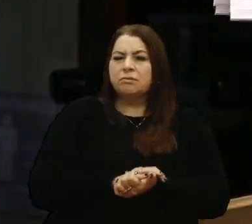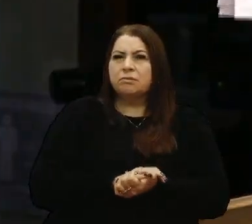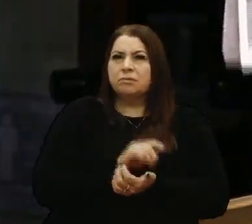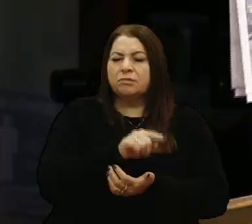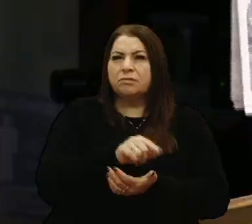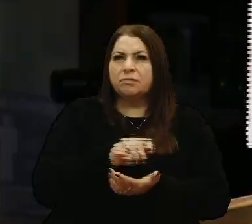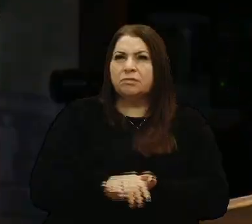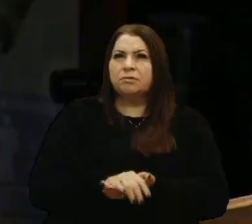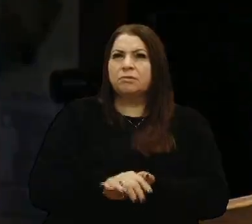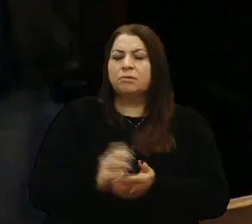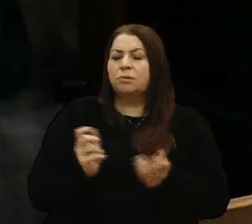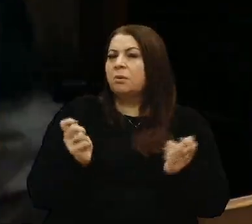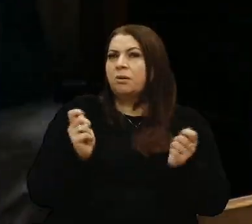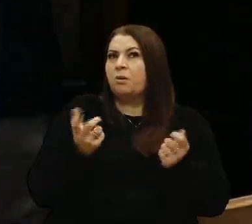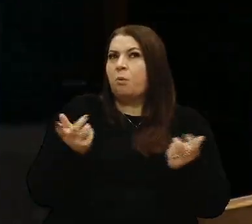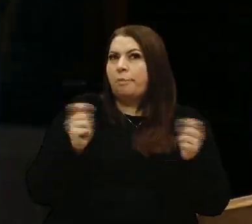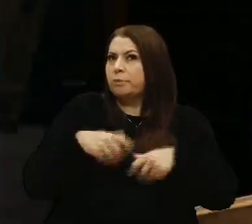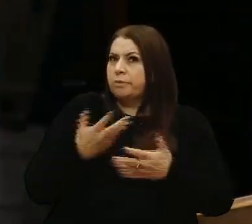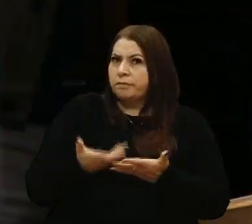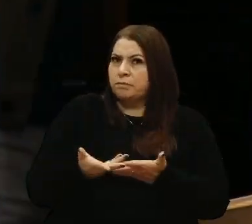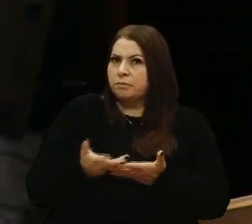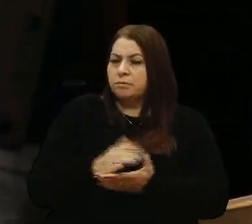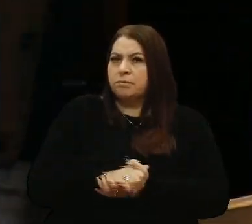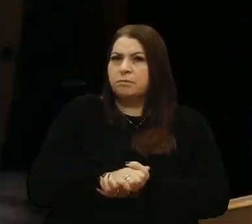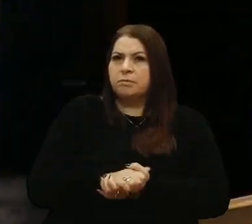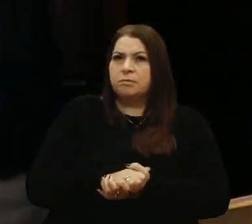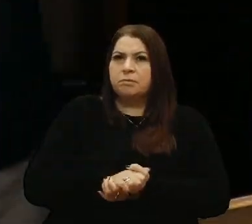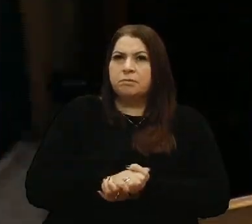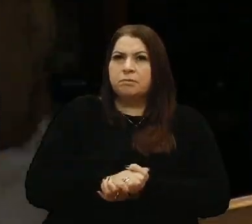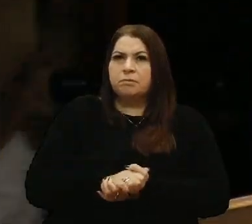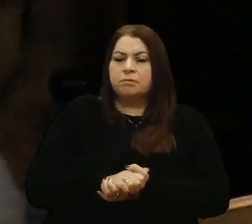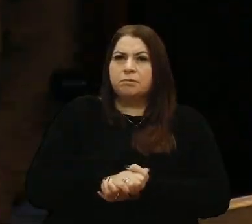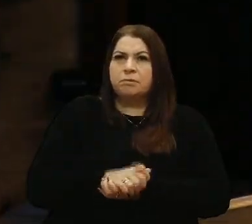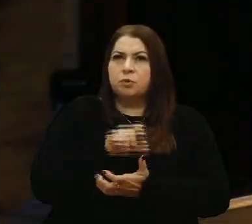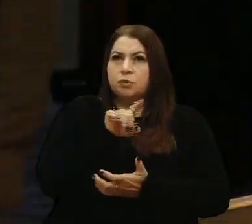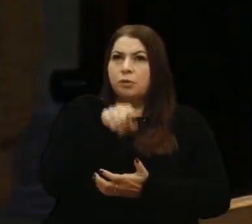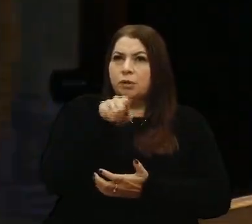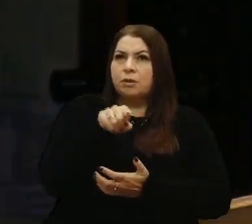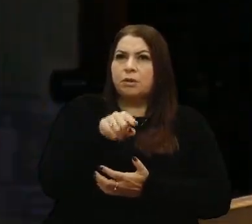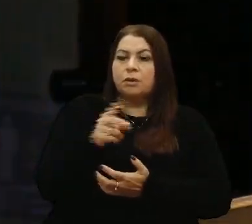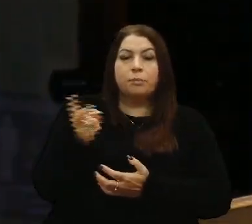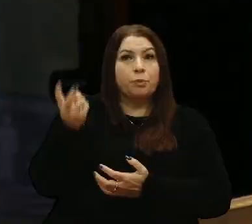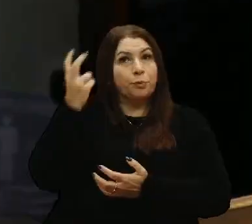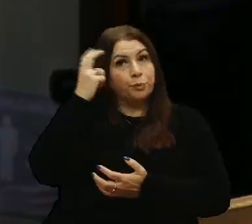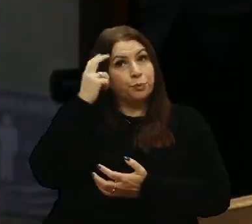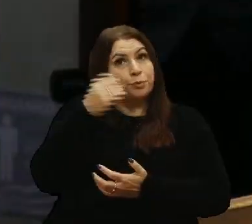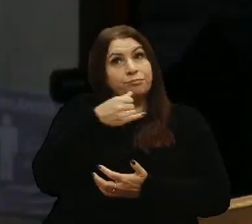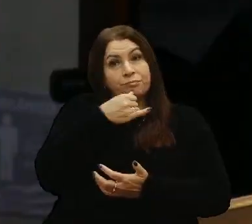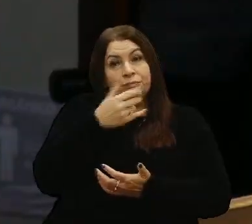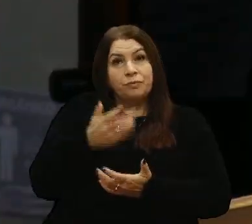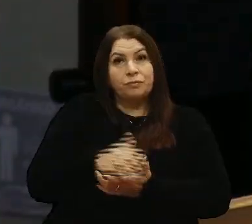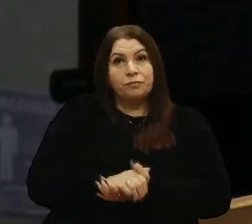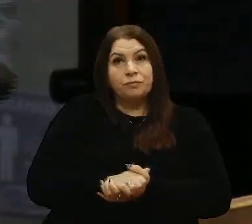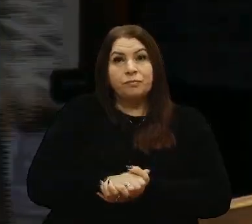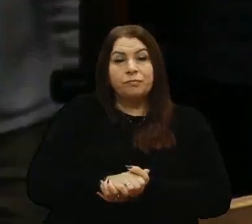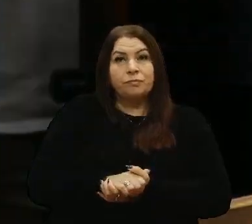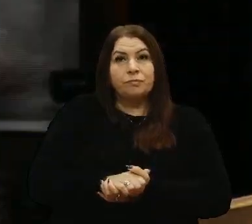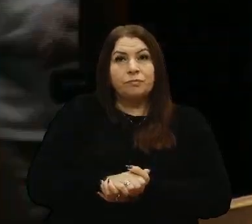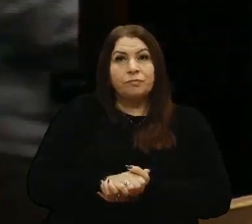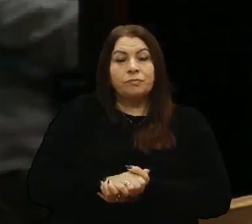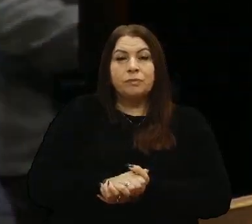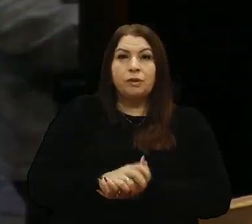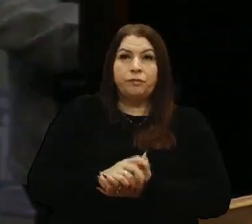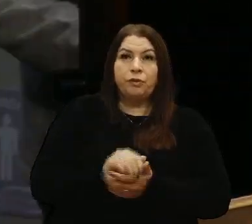Não é possível. E sabe o que é isso aqui? Isso aqui é uma cultura, infelizmente.